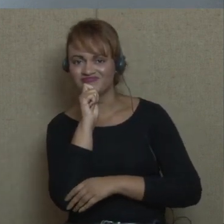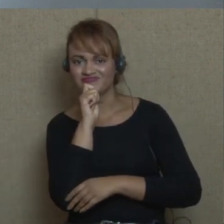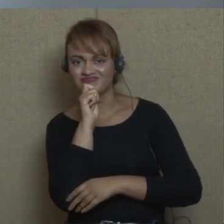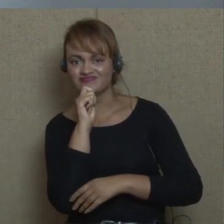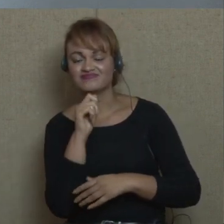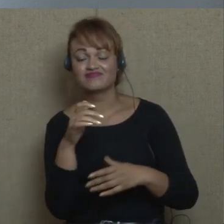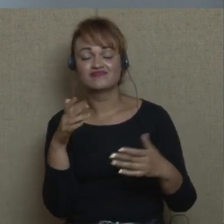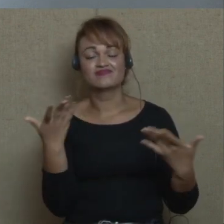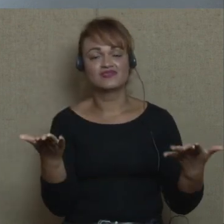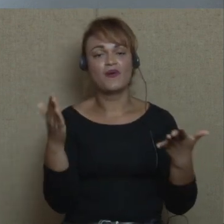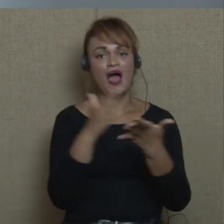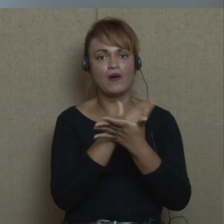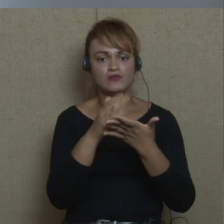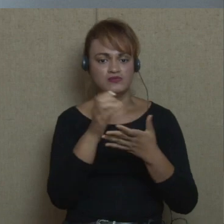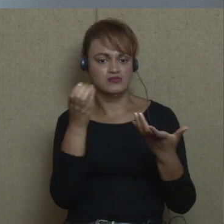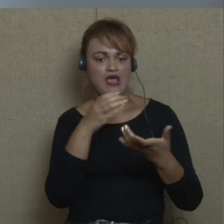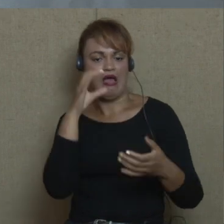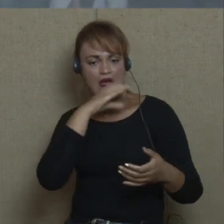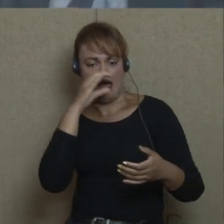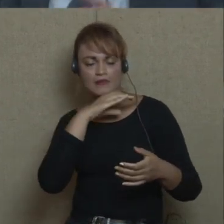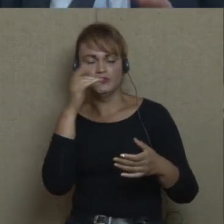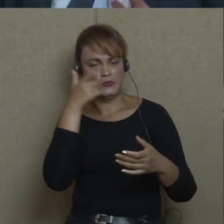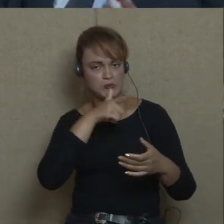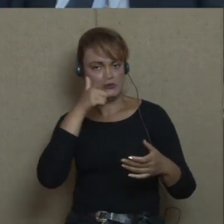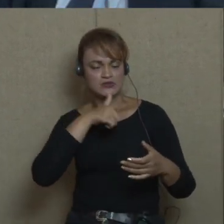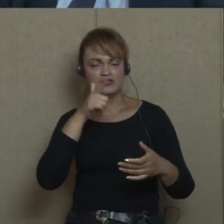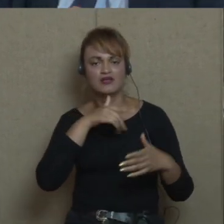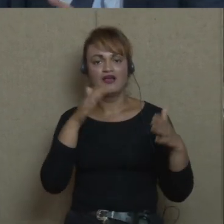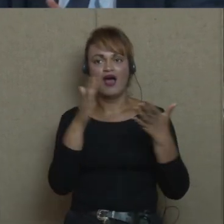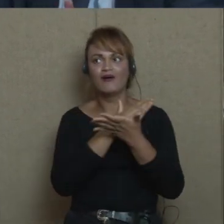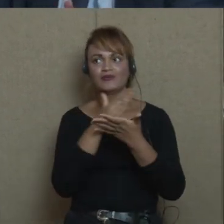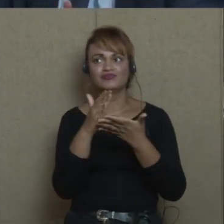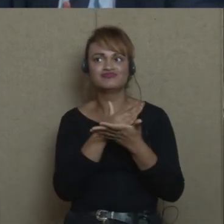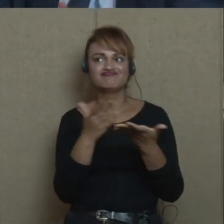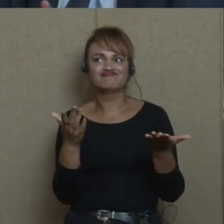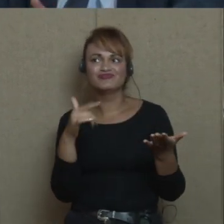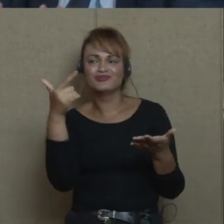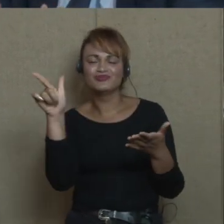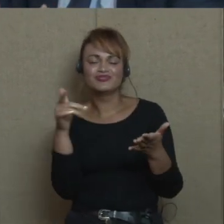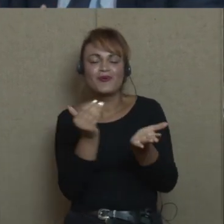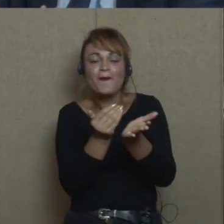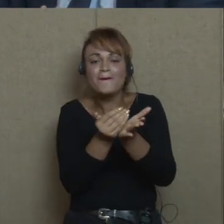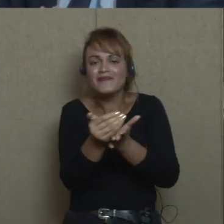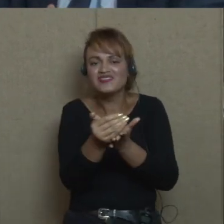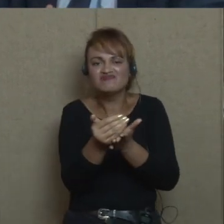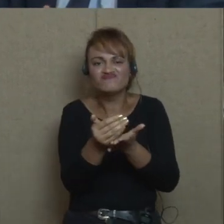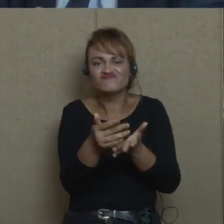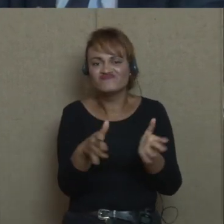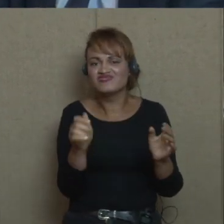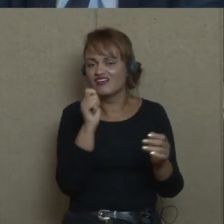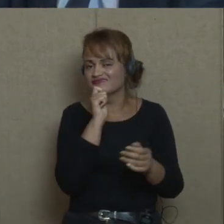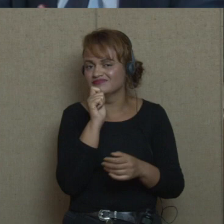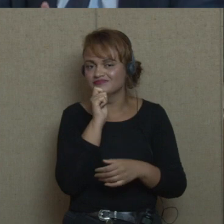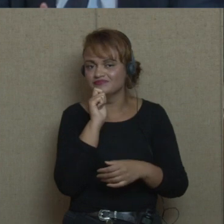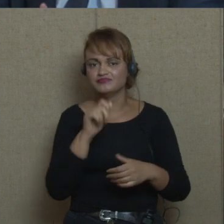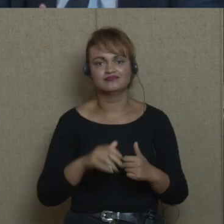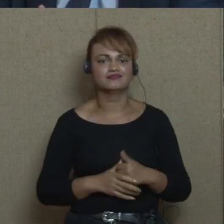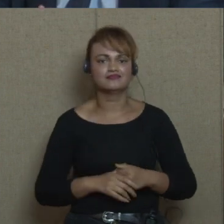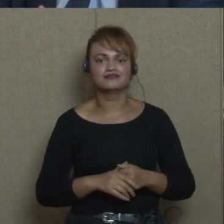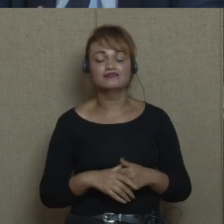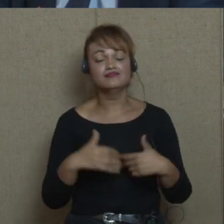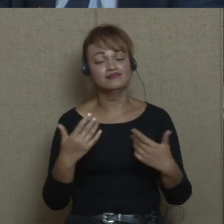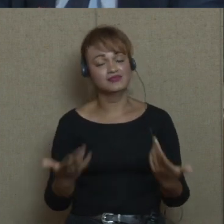querem muita rapidez e alguns ainda nem começaram o processo.